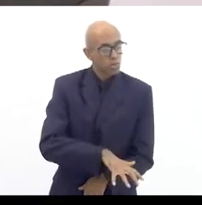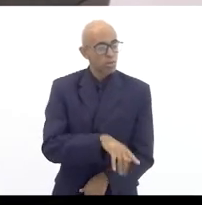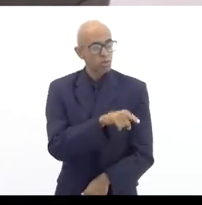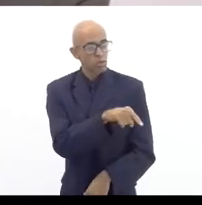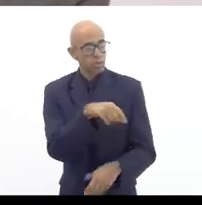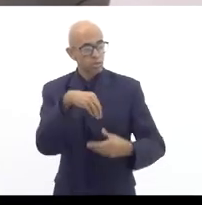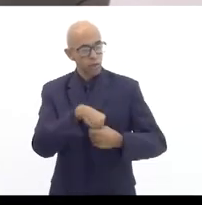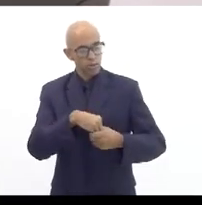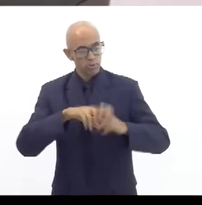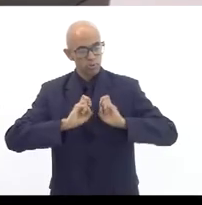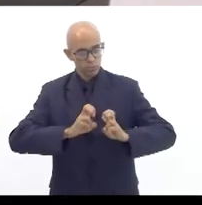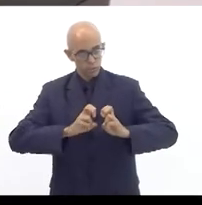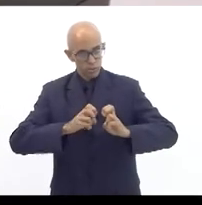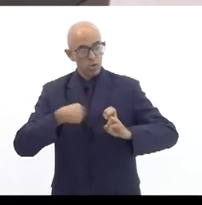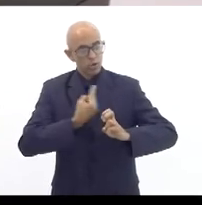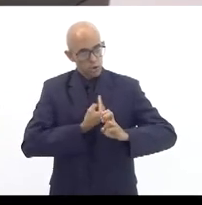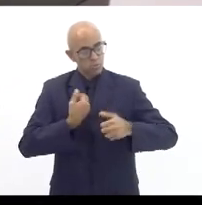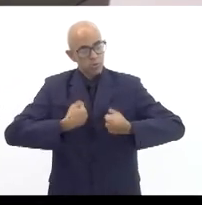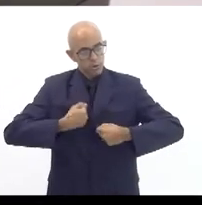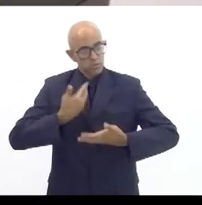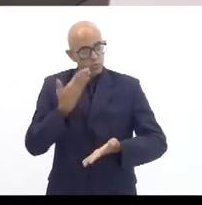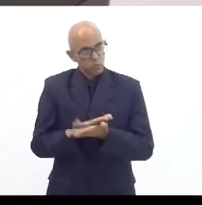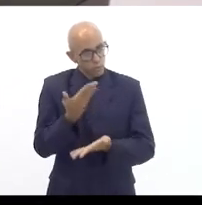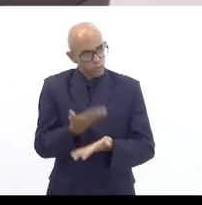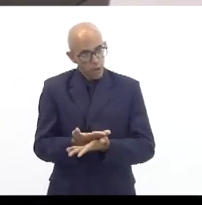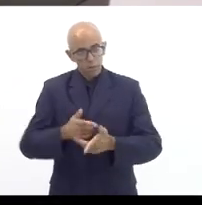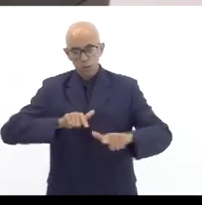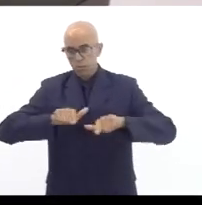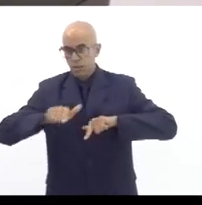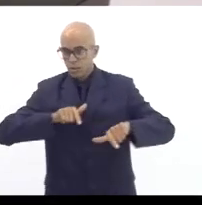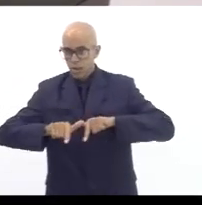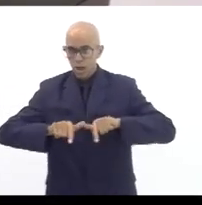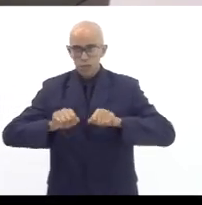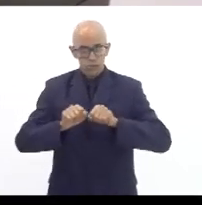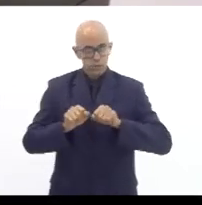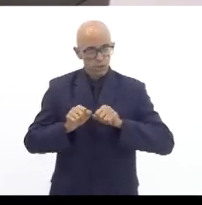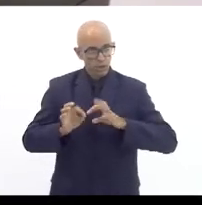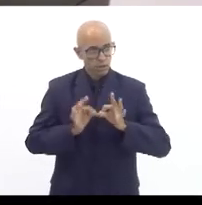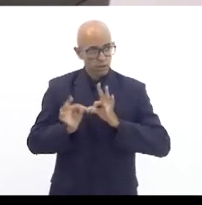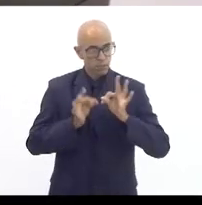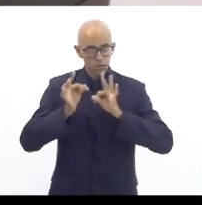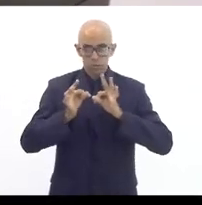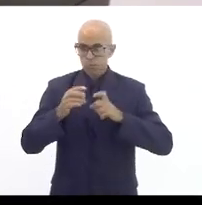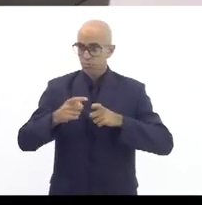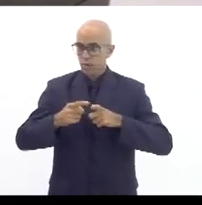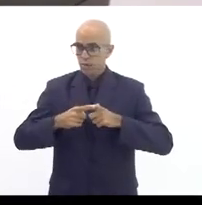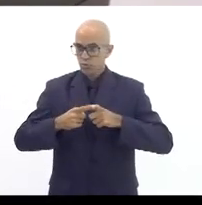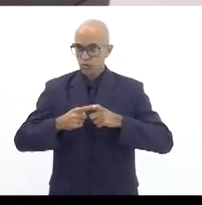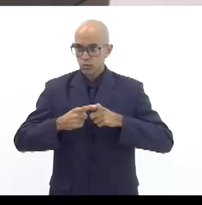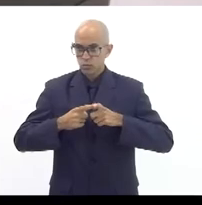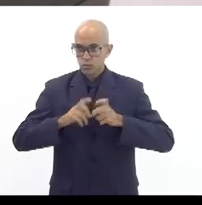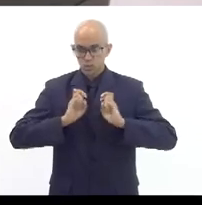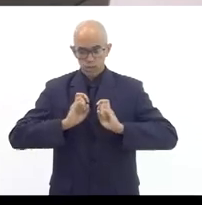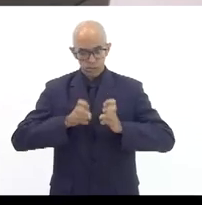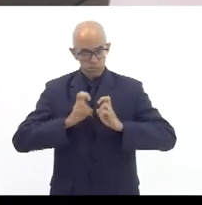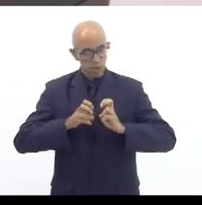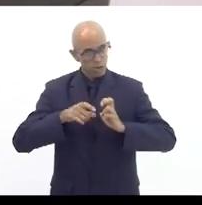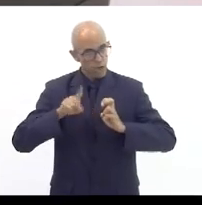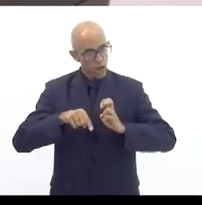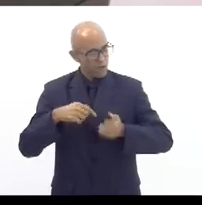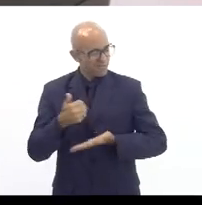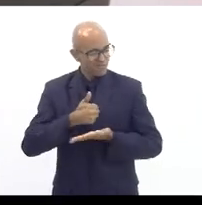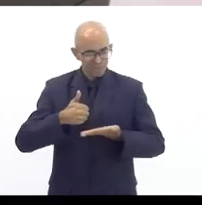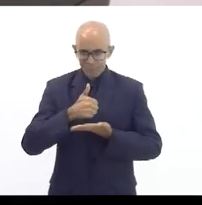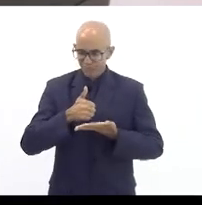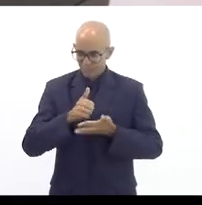estudar, precisamos fazer tratamento. O transporte público é fundamental na vida e na família de uma pessoa com